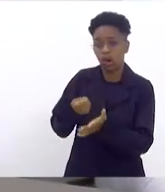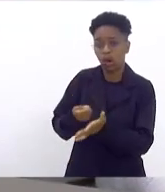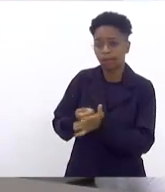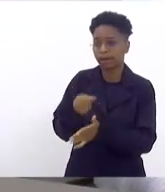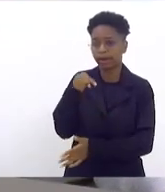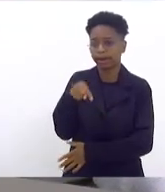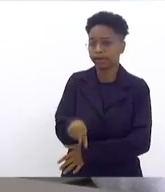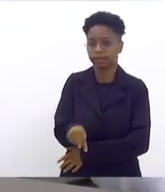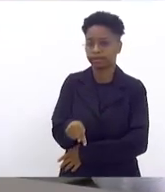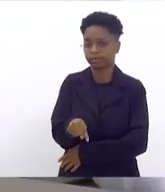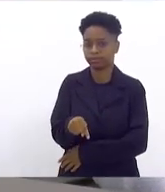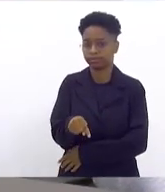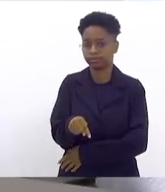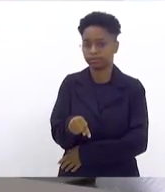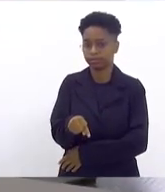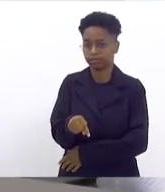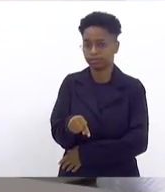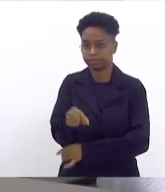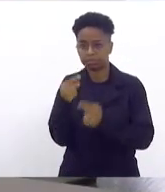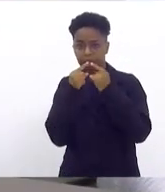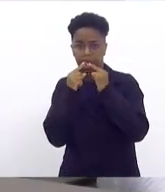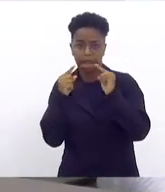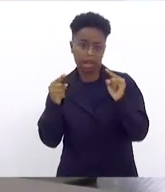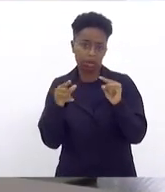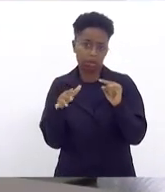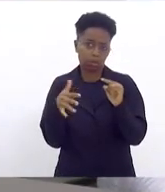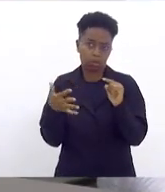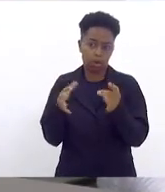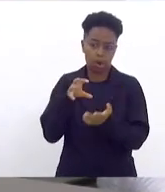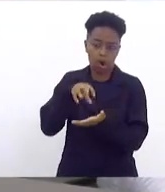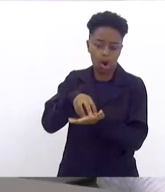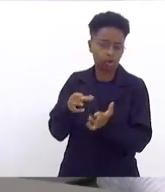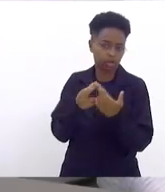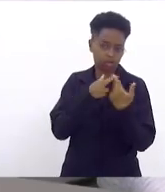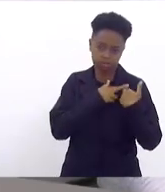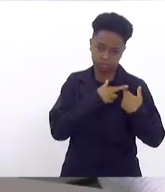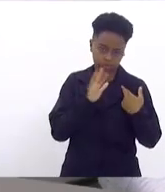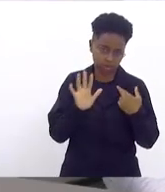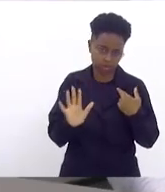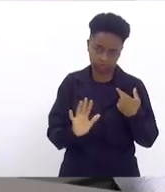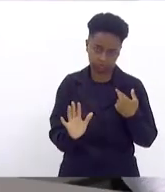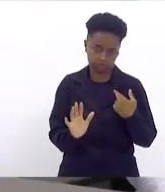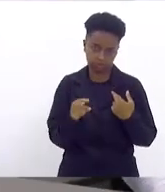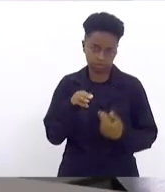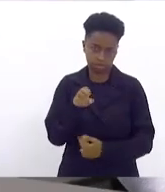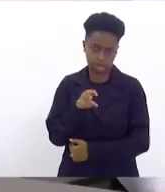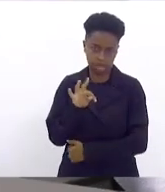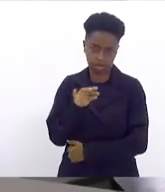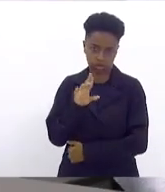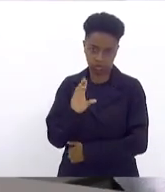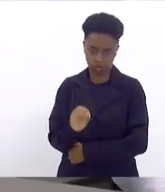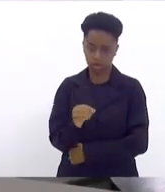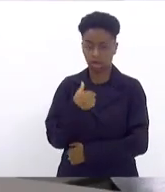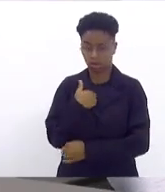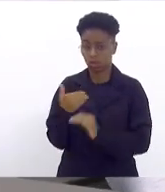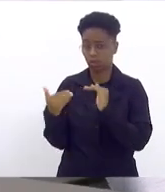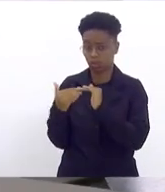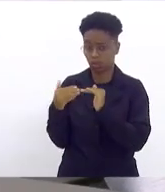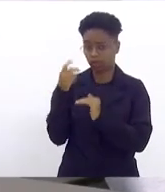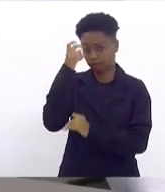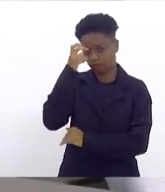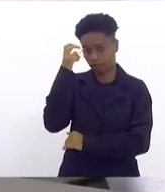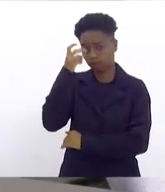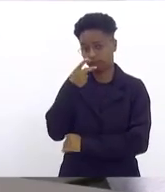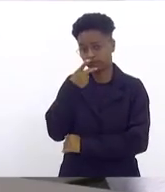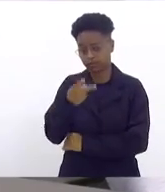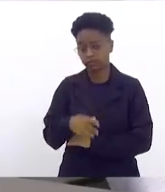nessa comissão questionar o órgão responsável pelo mérito, né? Aí eu concordo muito com a deputada